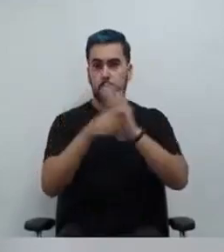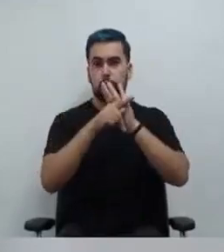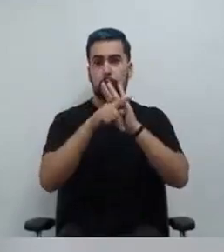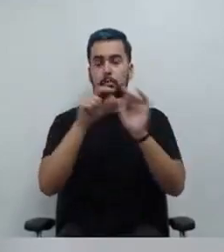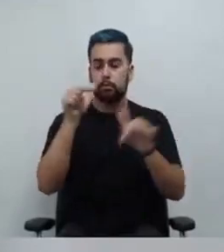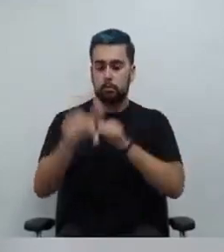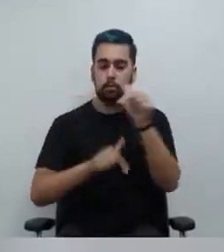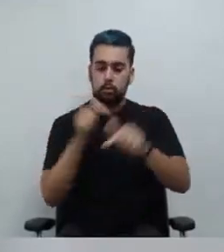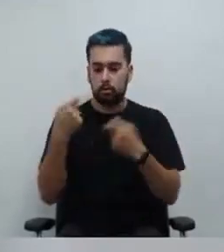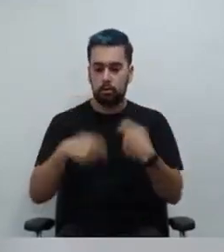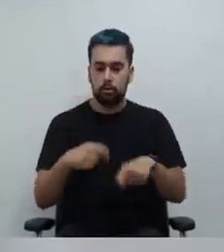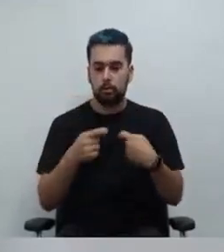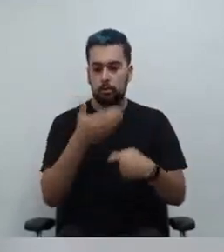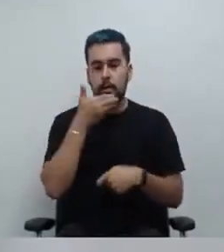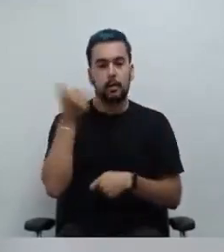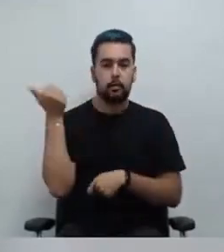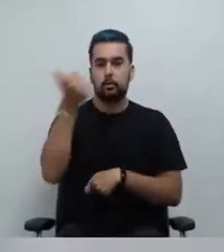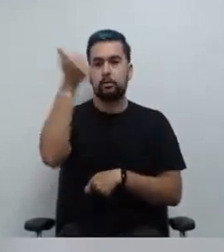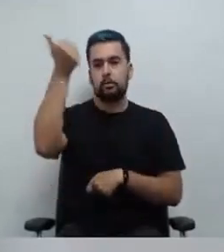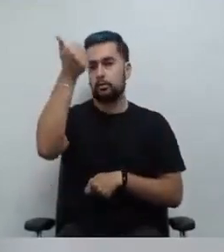ser customizado.